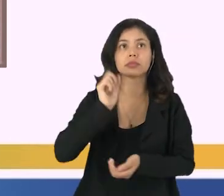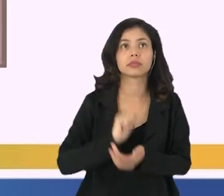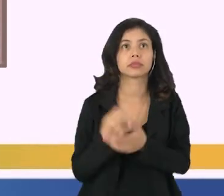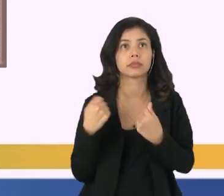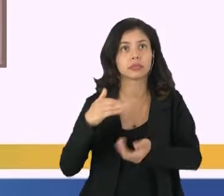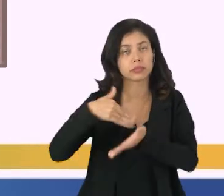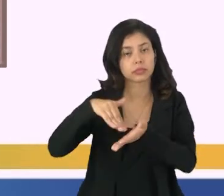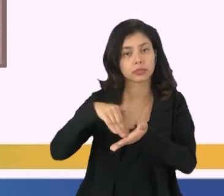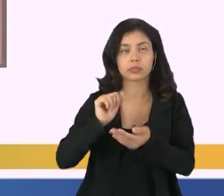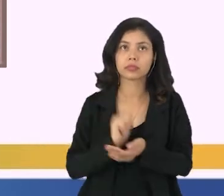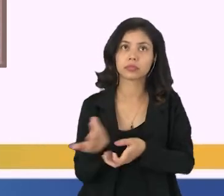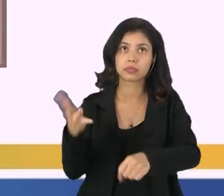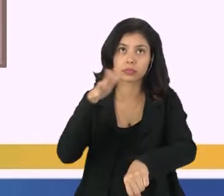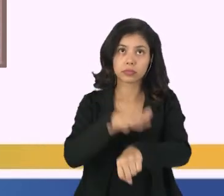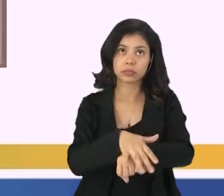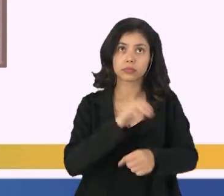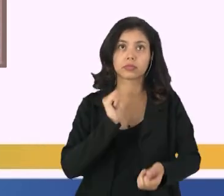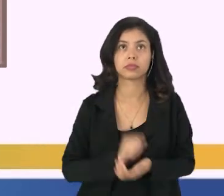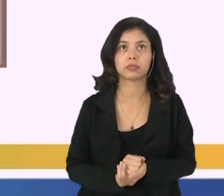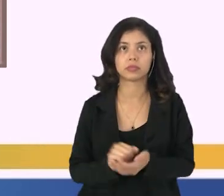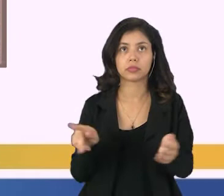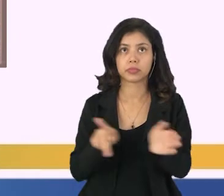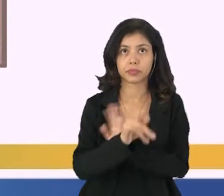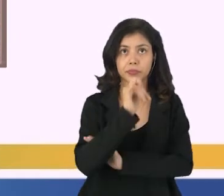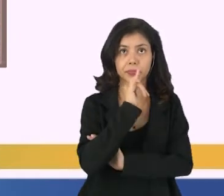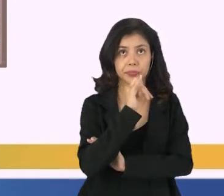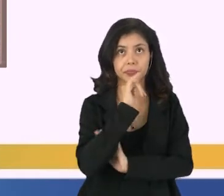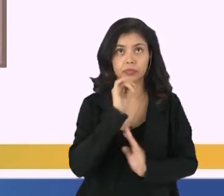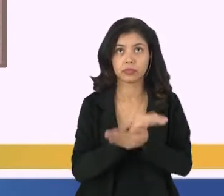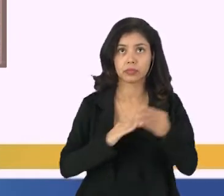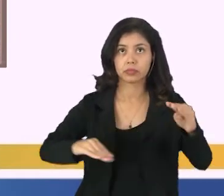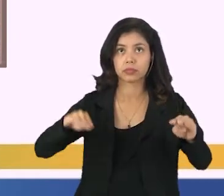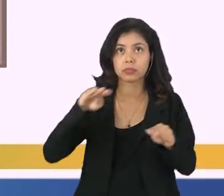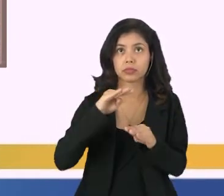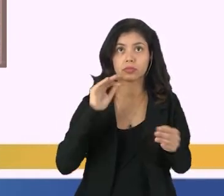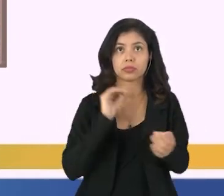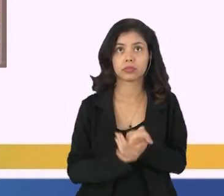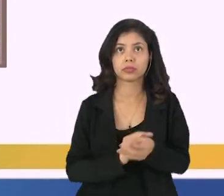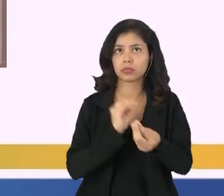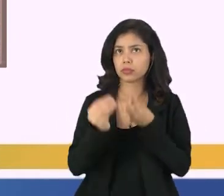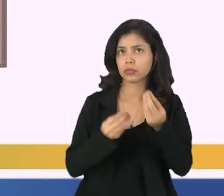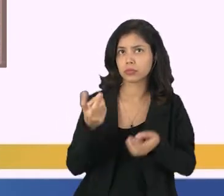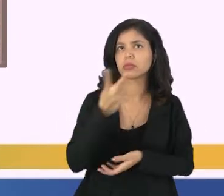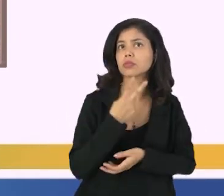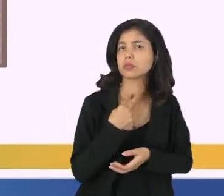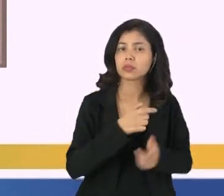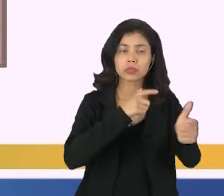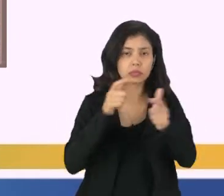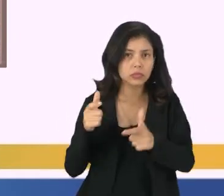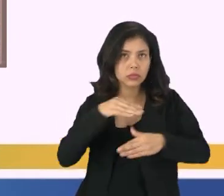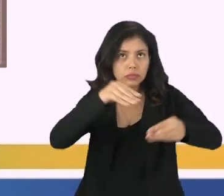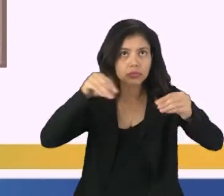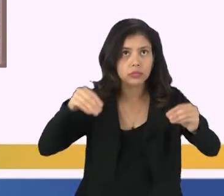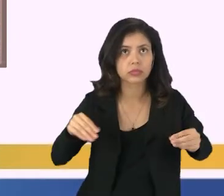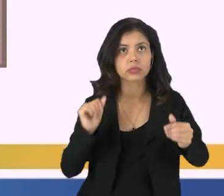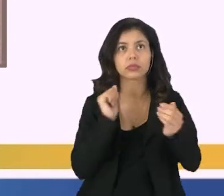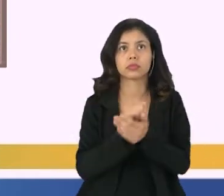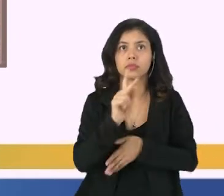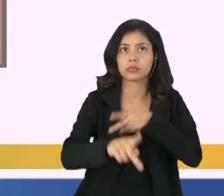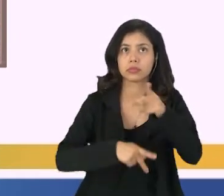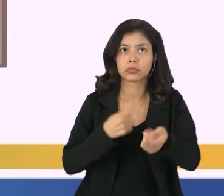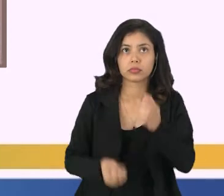políticas deveriam administrar a colônia, né, decidindo, por exemplo, sobre as formas de organização, né,